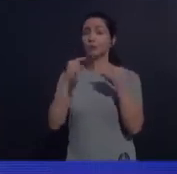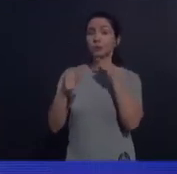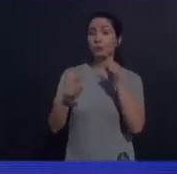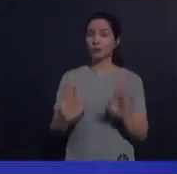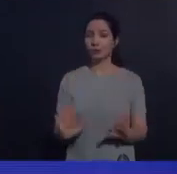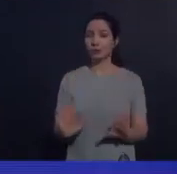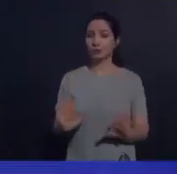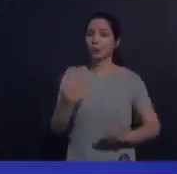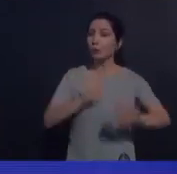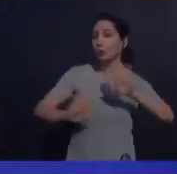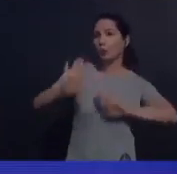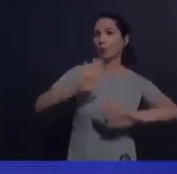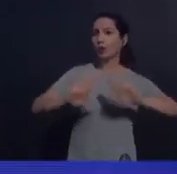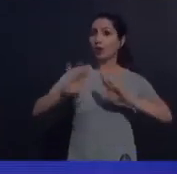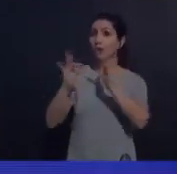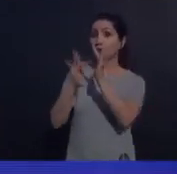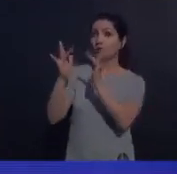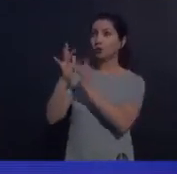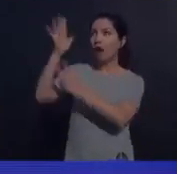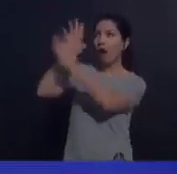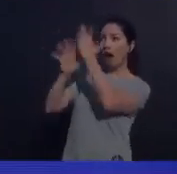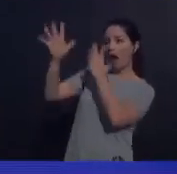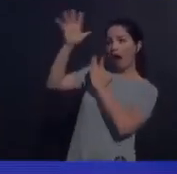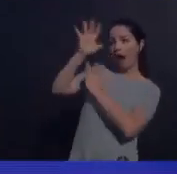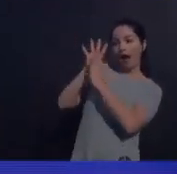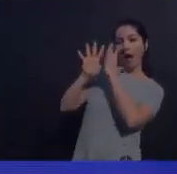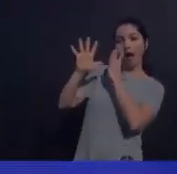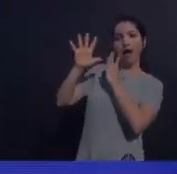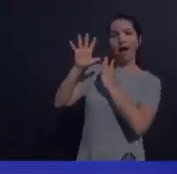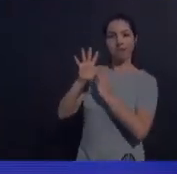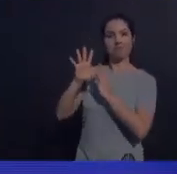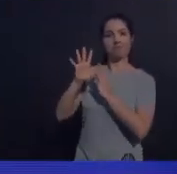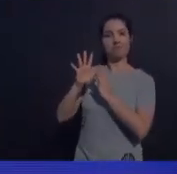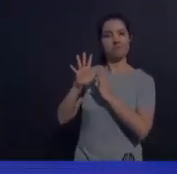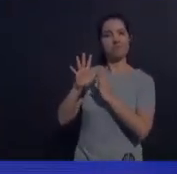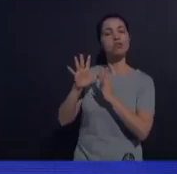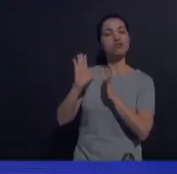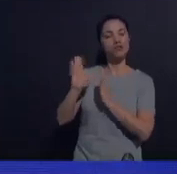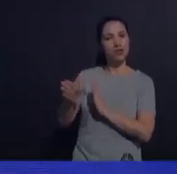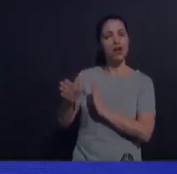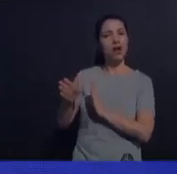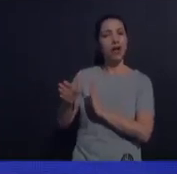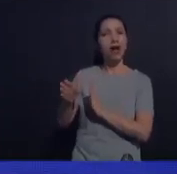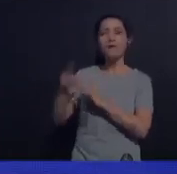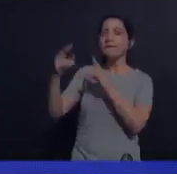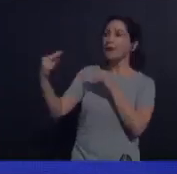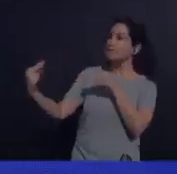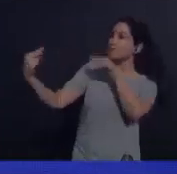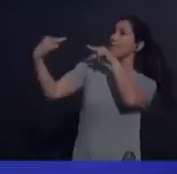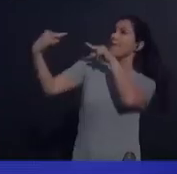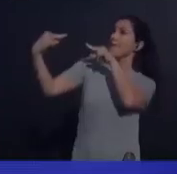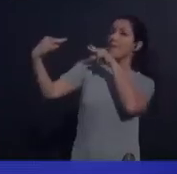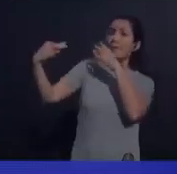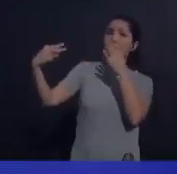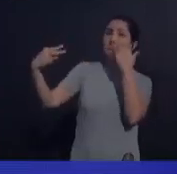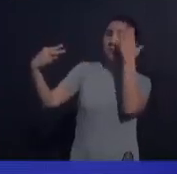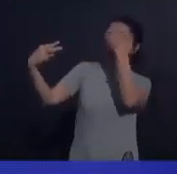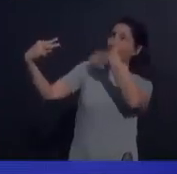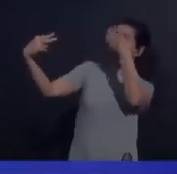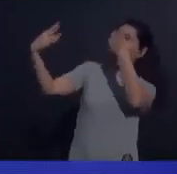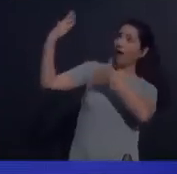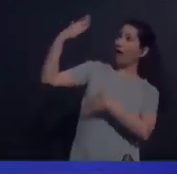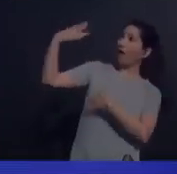ouvimos a voz de jesus e vemos o próprio jesus mas nós não o reconhecemos